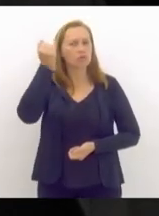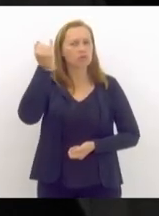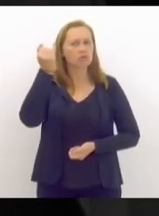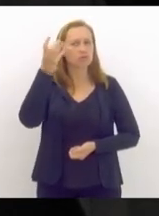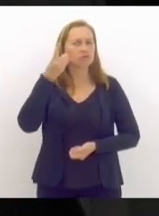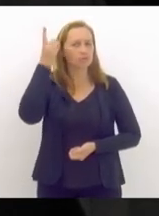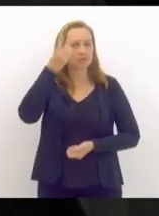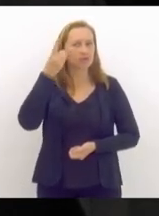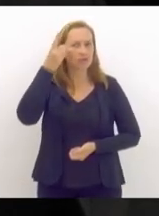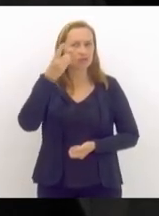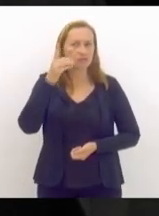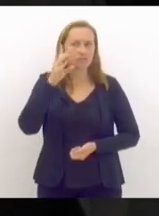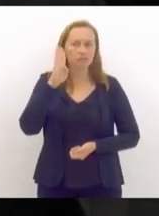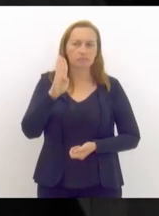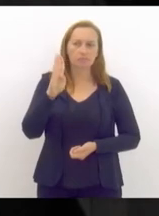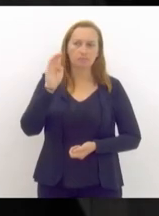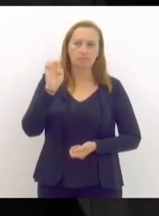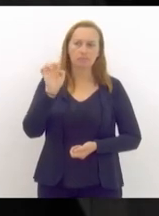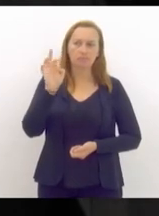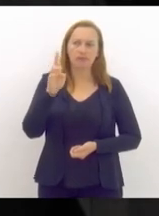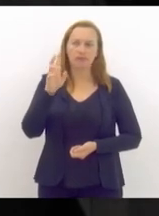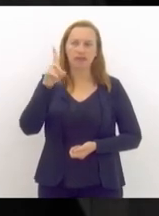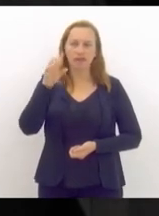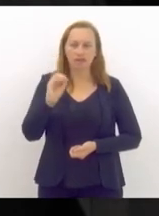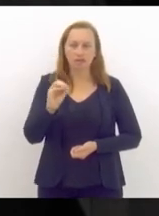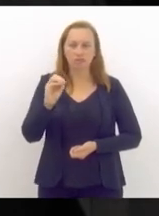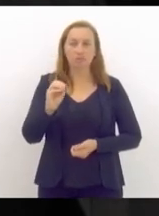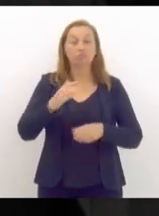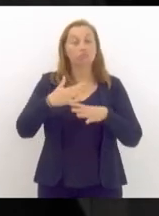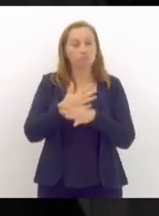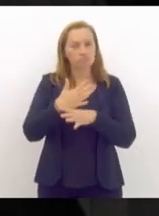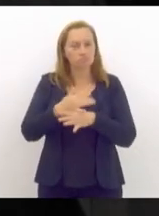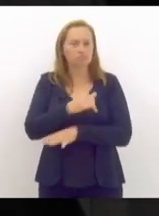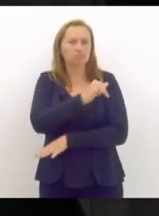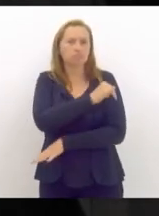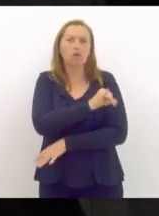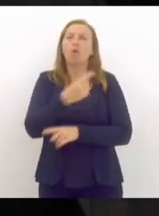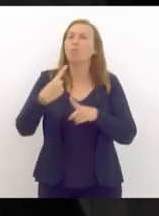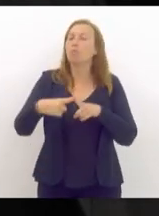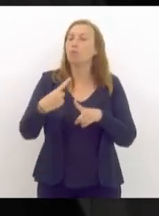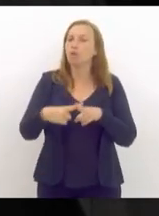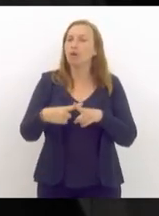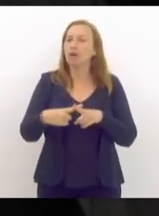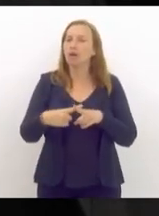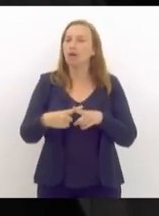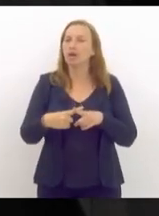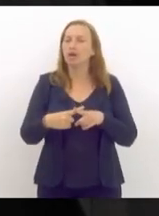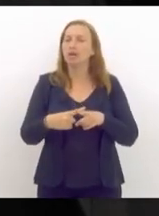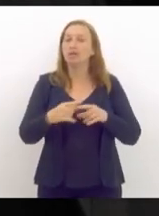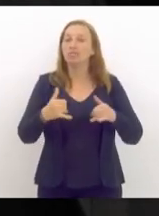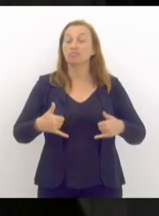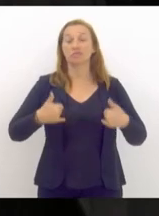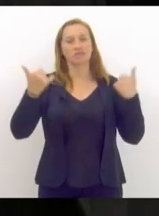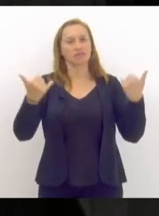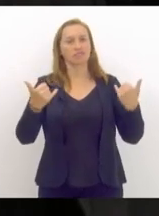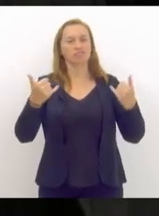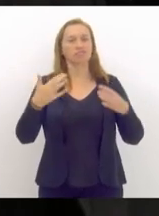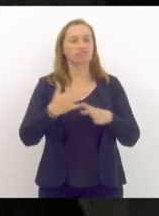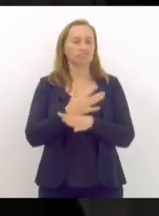Bernardo Rossi, para a cidade do Rio de Janeiro, porque é o aniversário da cidade do Rio de